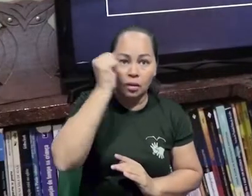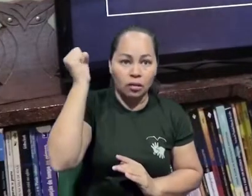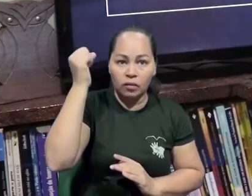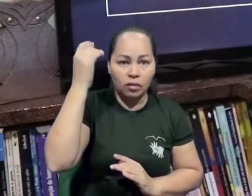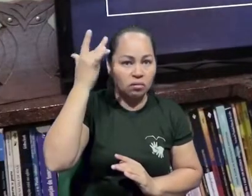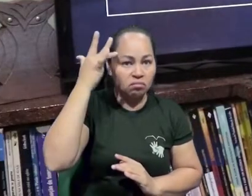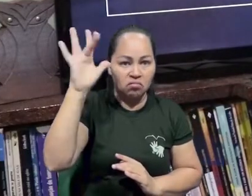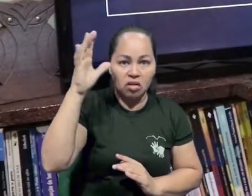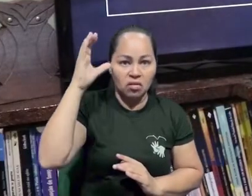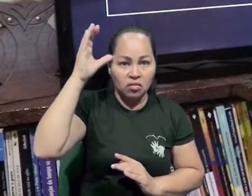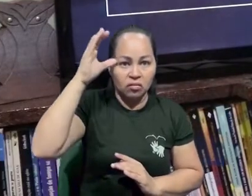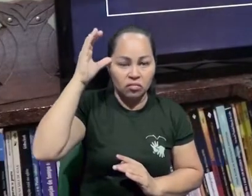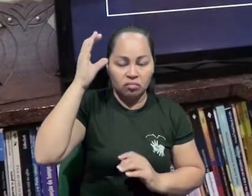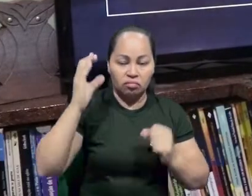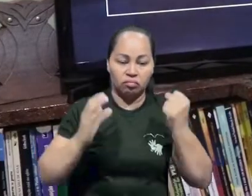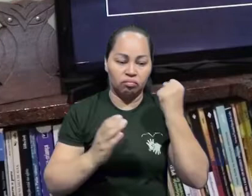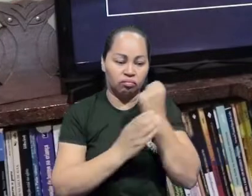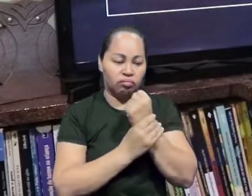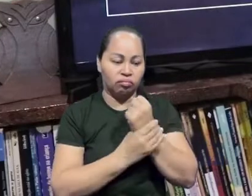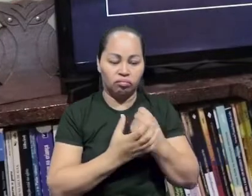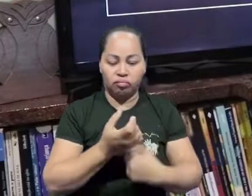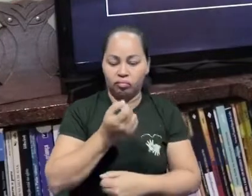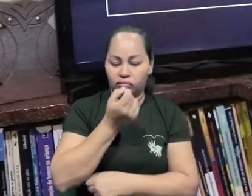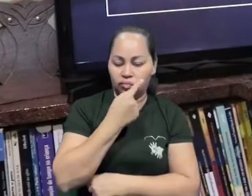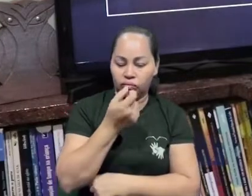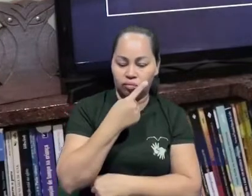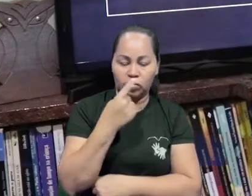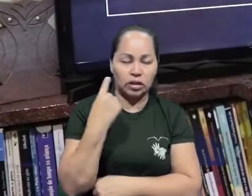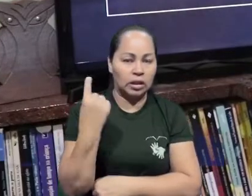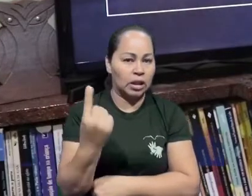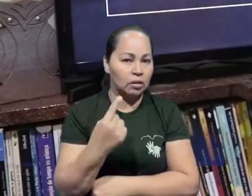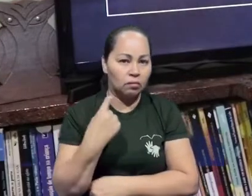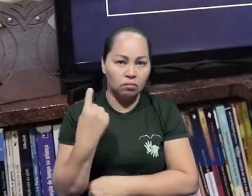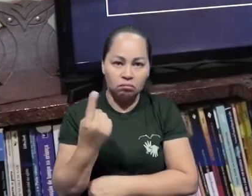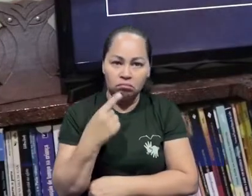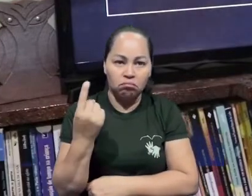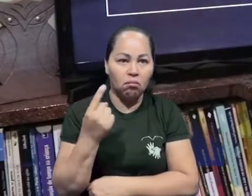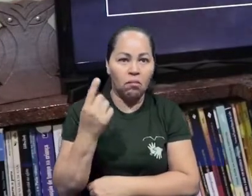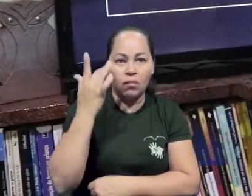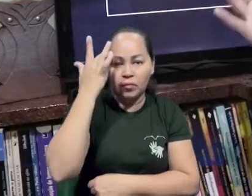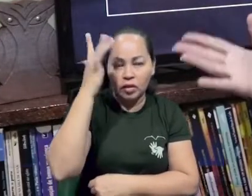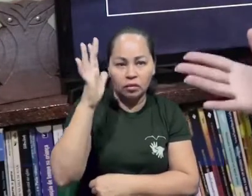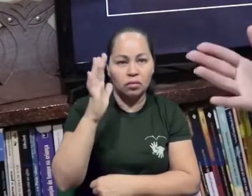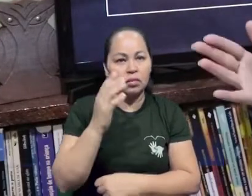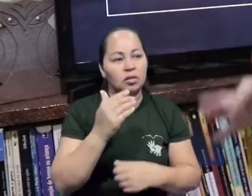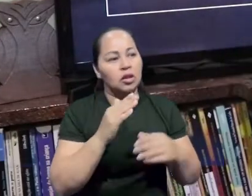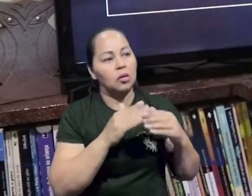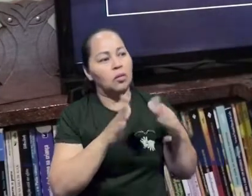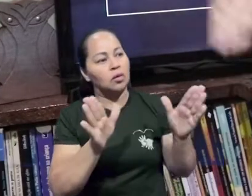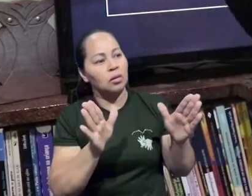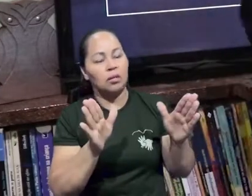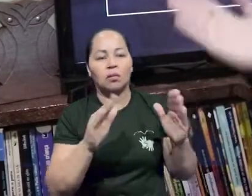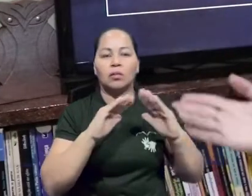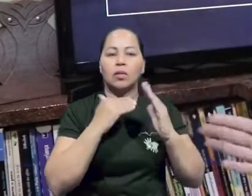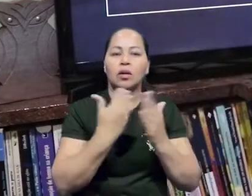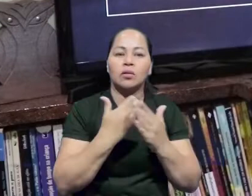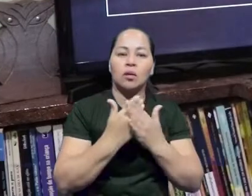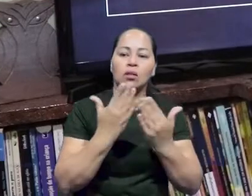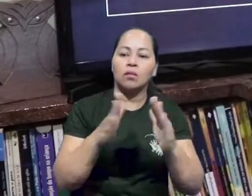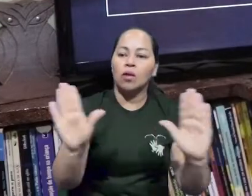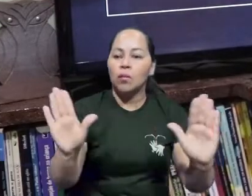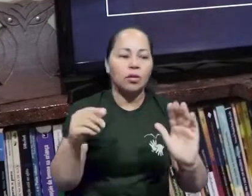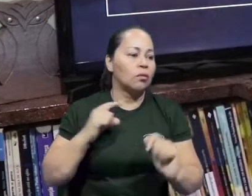possui consciência de saúde e segurança. Ele não toma medicamento sozinho. Se o portão da escola estiver aberto, ele vai